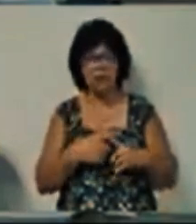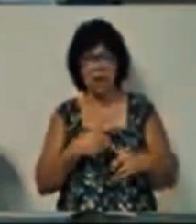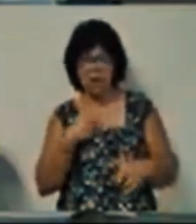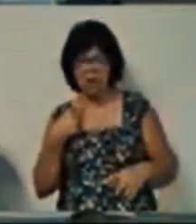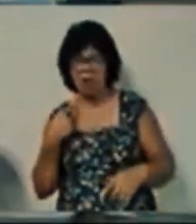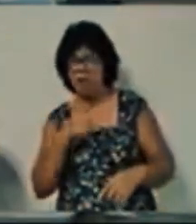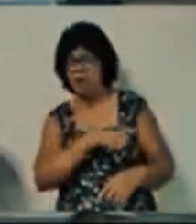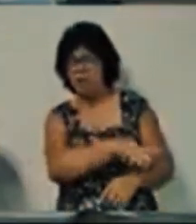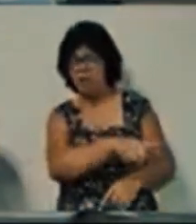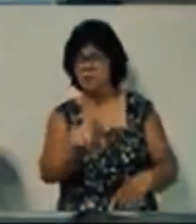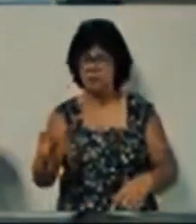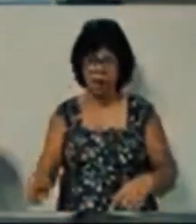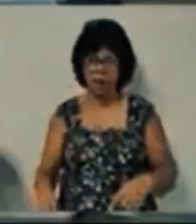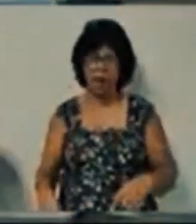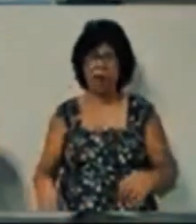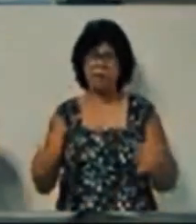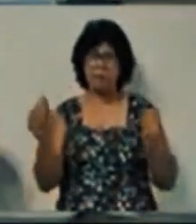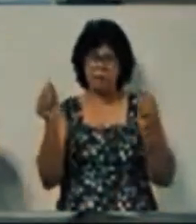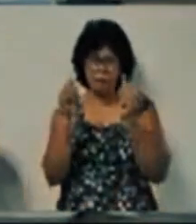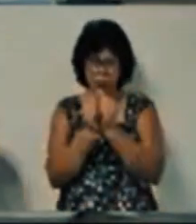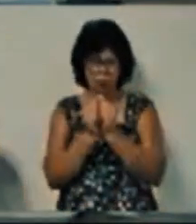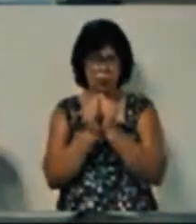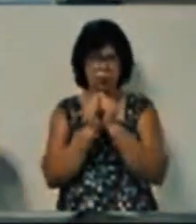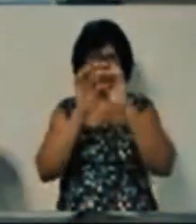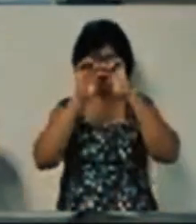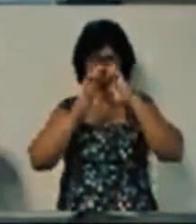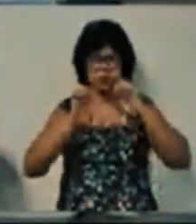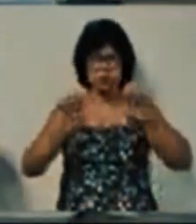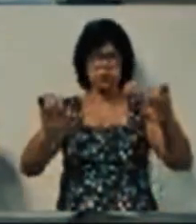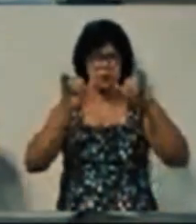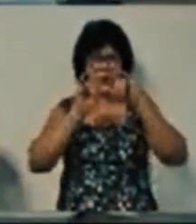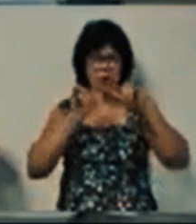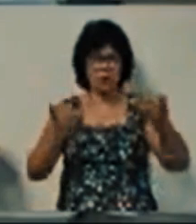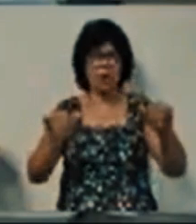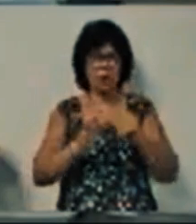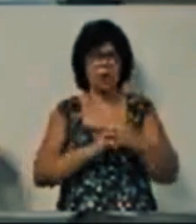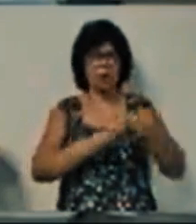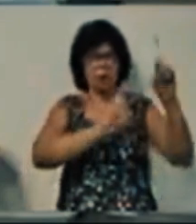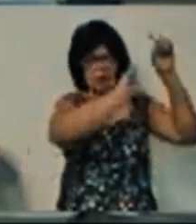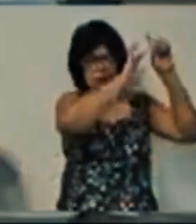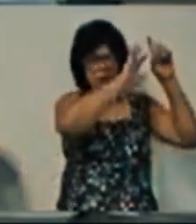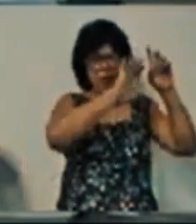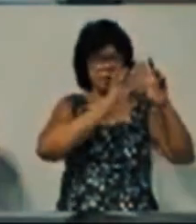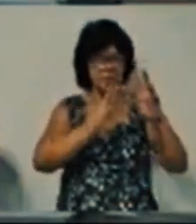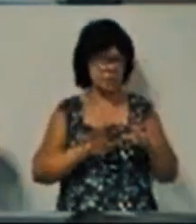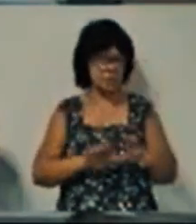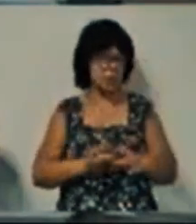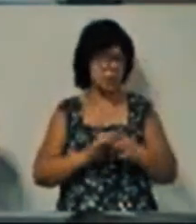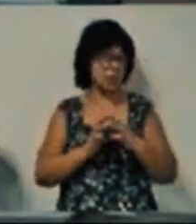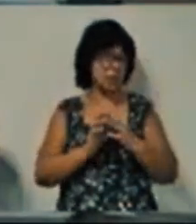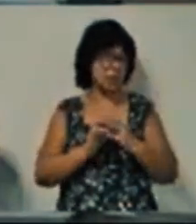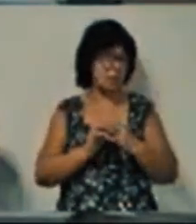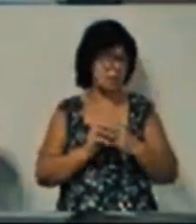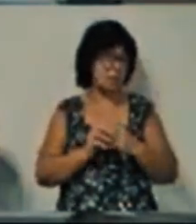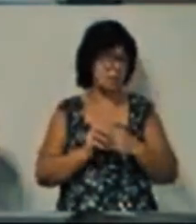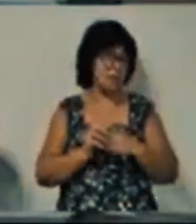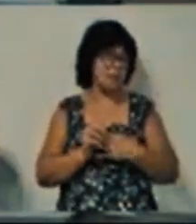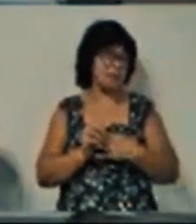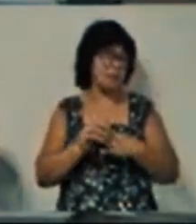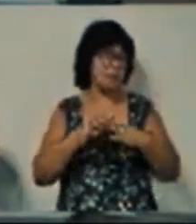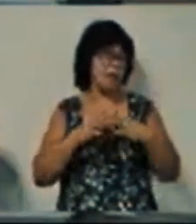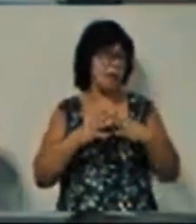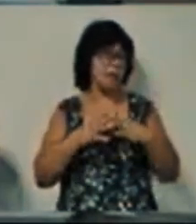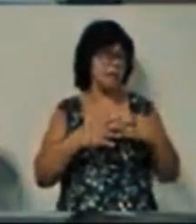alegra a nossa alma. Que Deus possa continuar abençoando esta igreja. Faço menção aqui